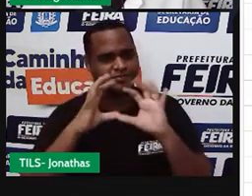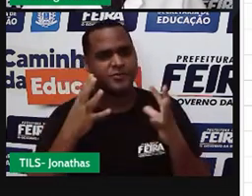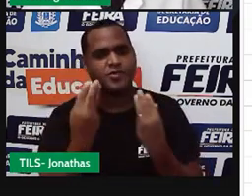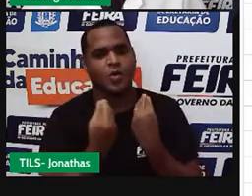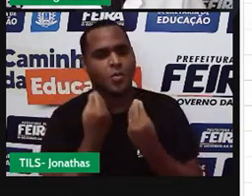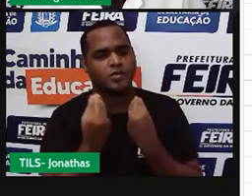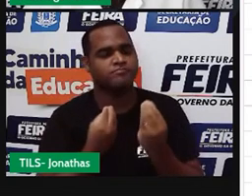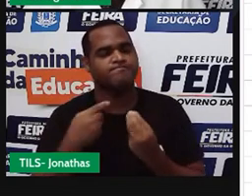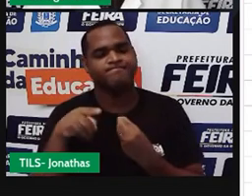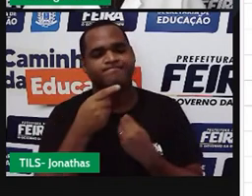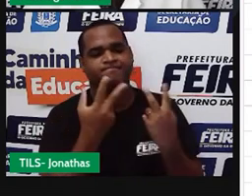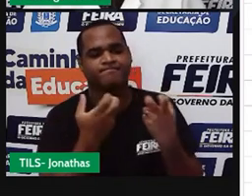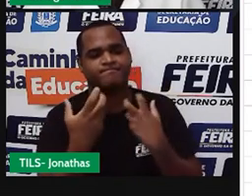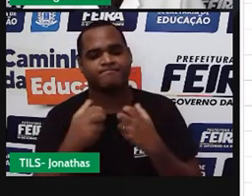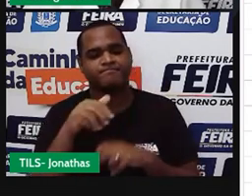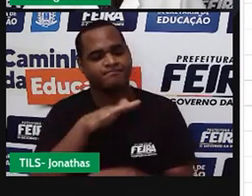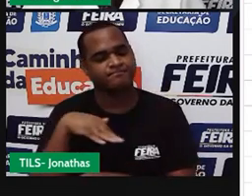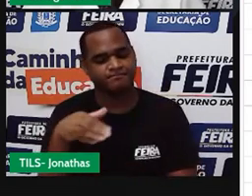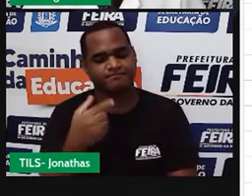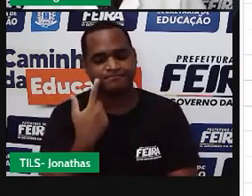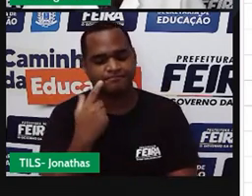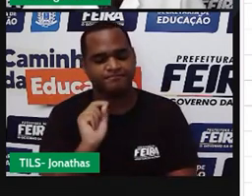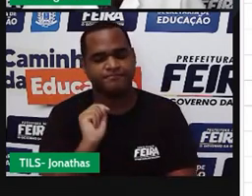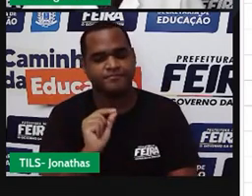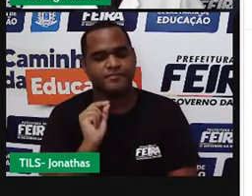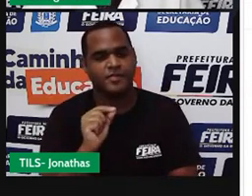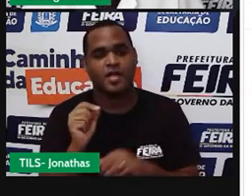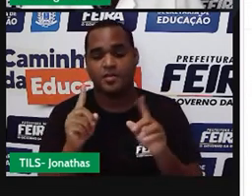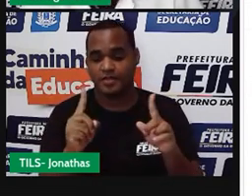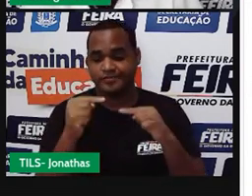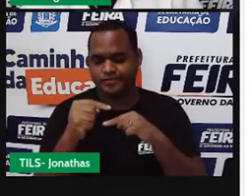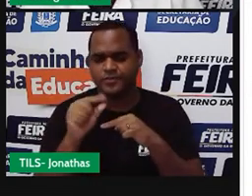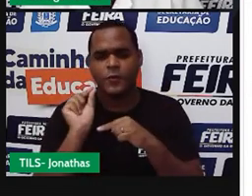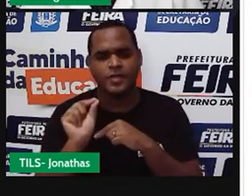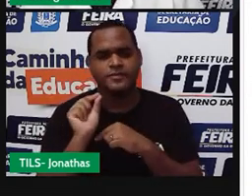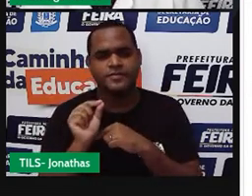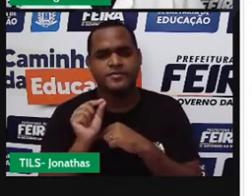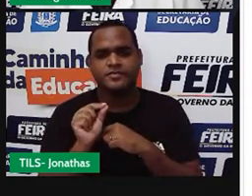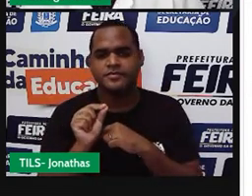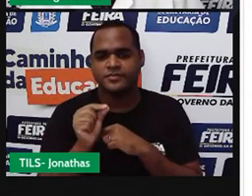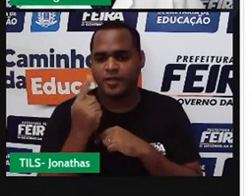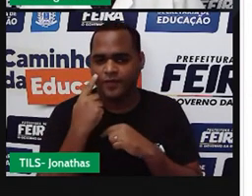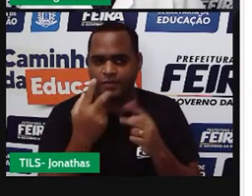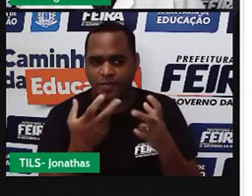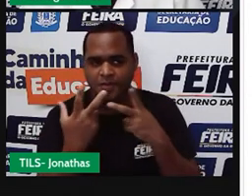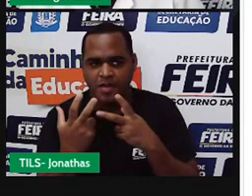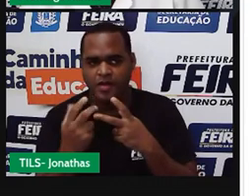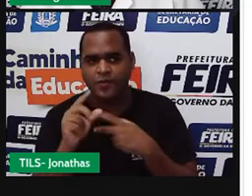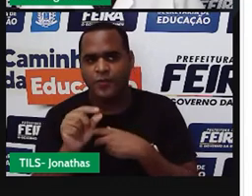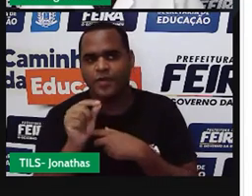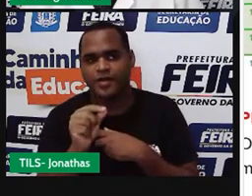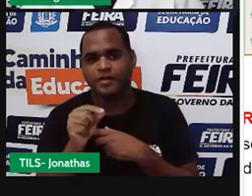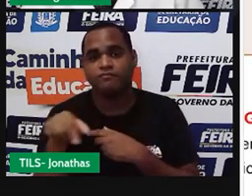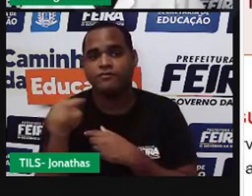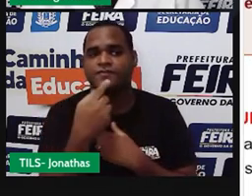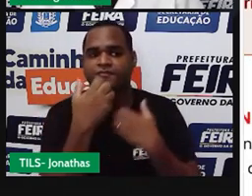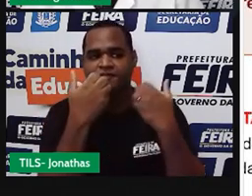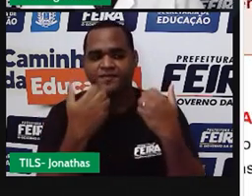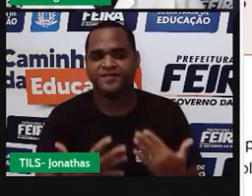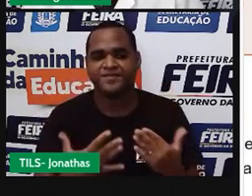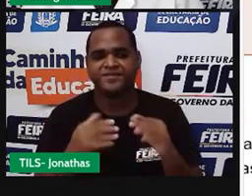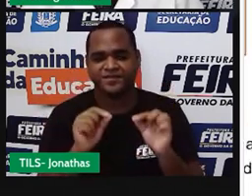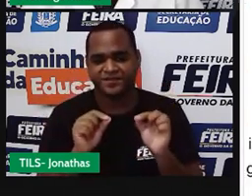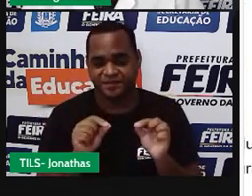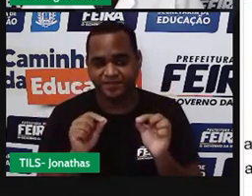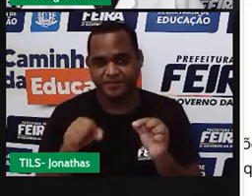esse cálculo de área de retângulo olha só e vamos aqui para o lado